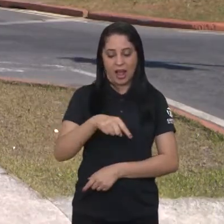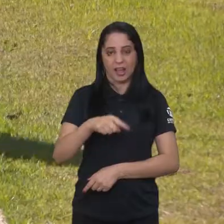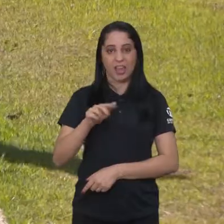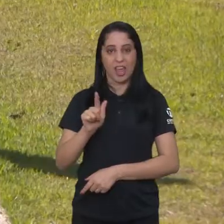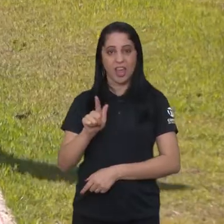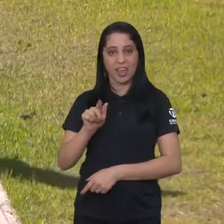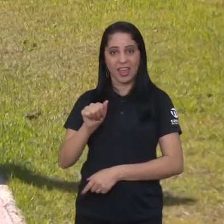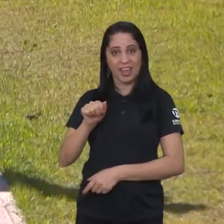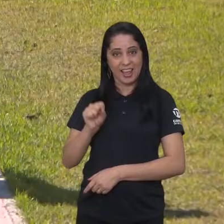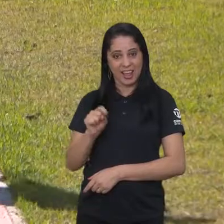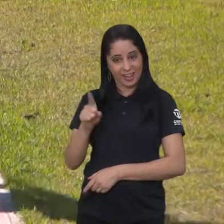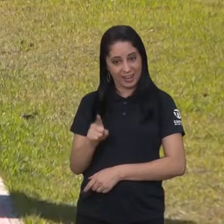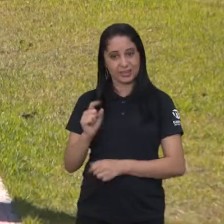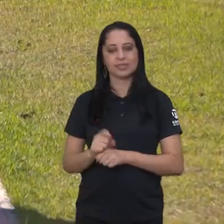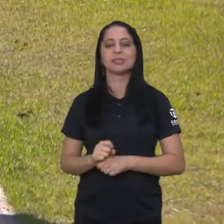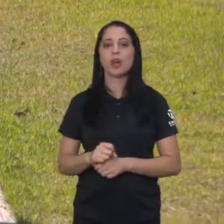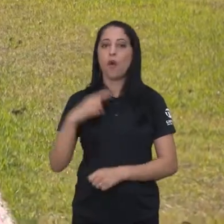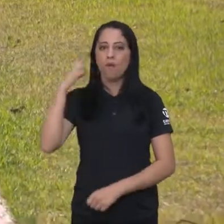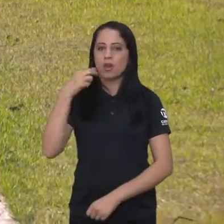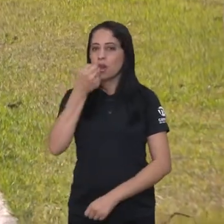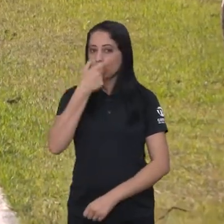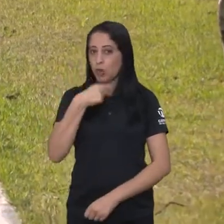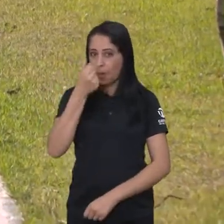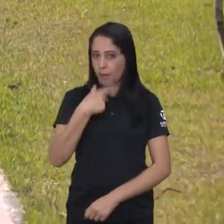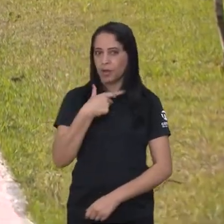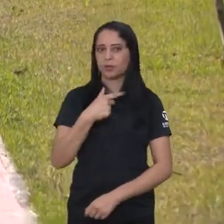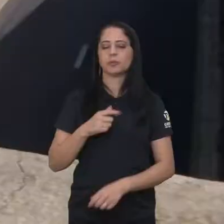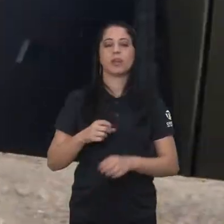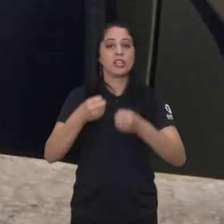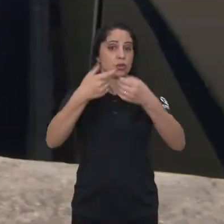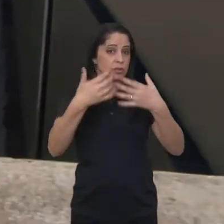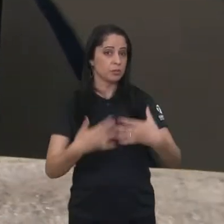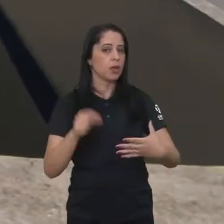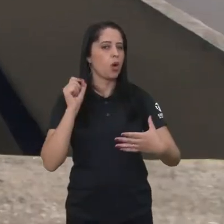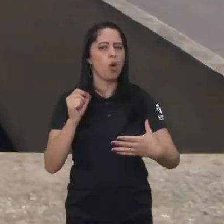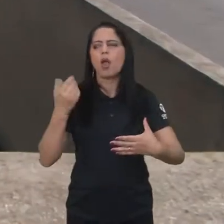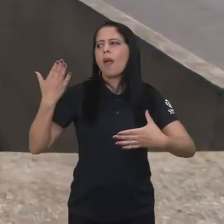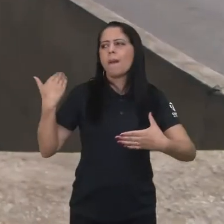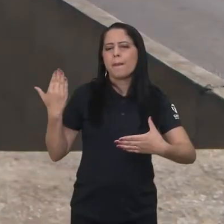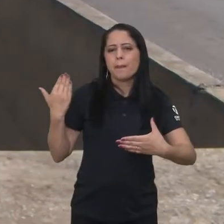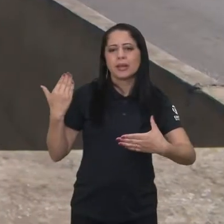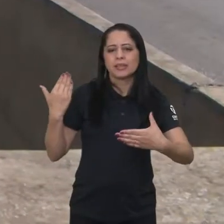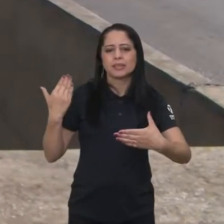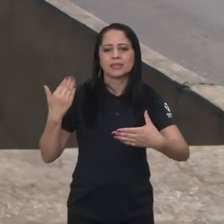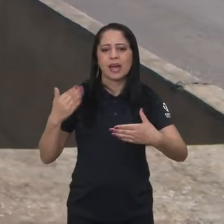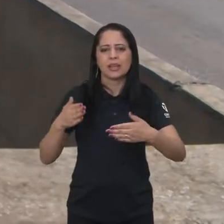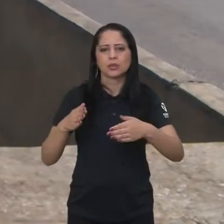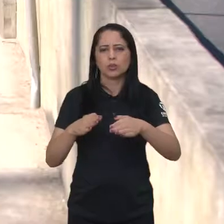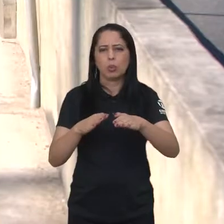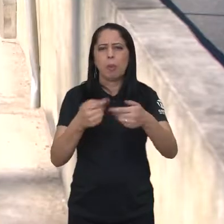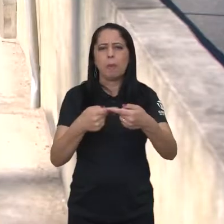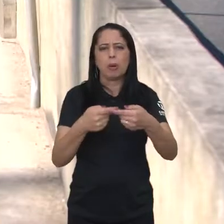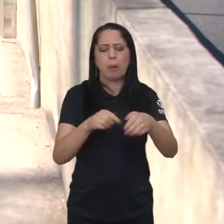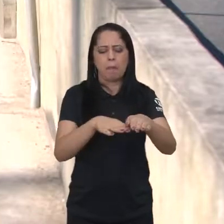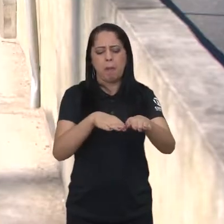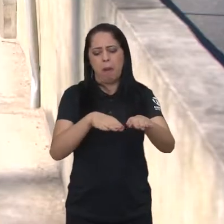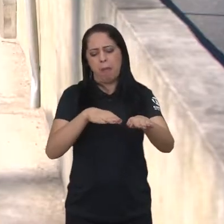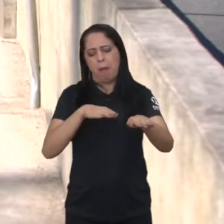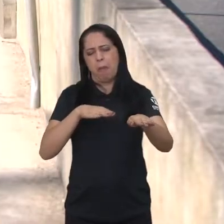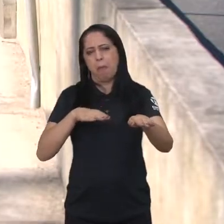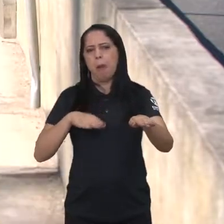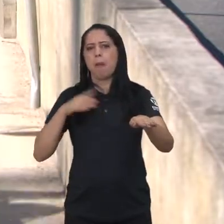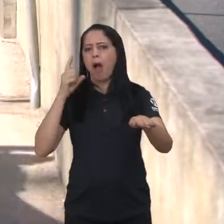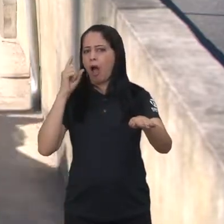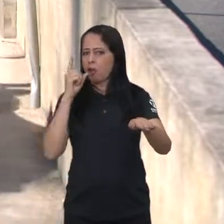Gás. Como conta o vereador Roberto do Eleven, há alguns anos o acesso estava comprometido pela quantidade de